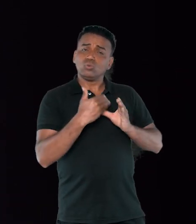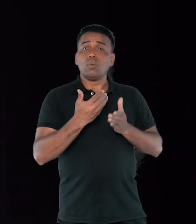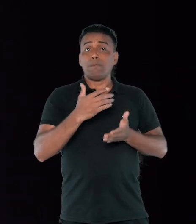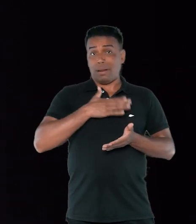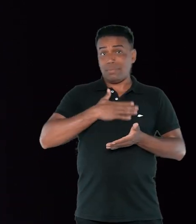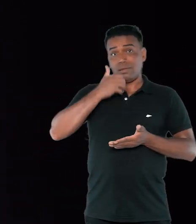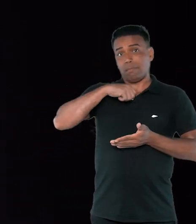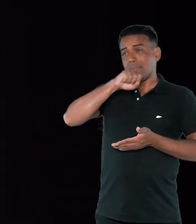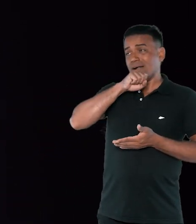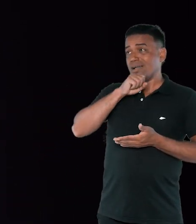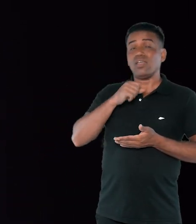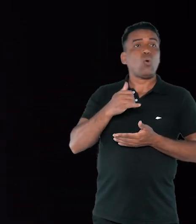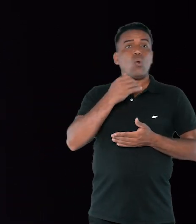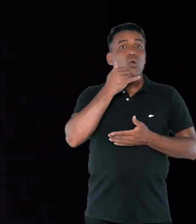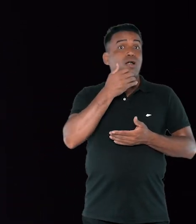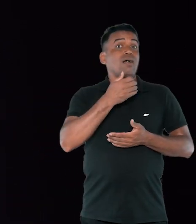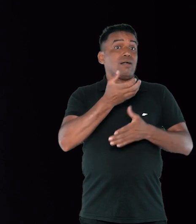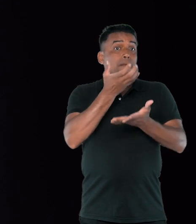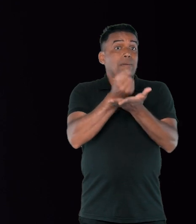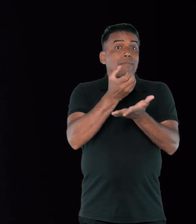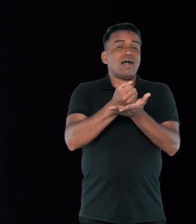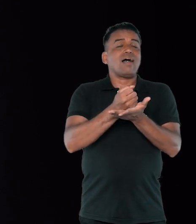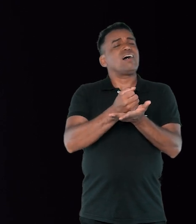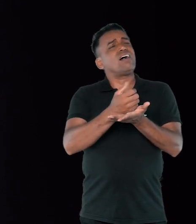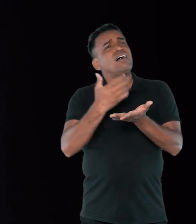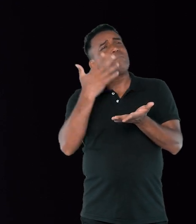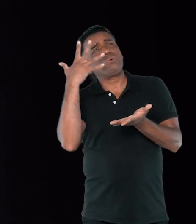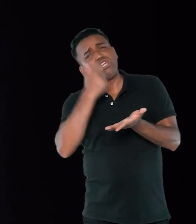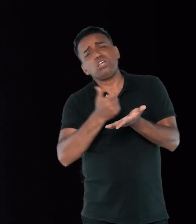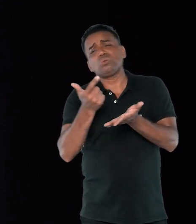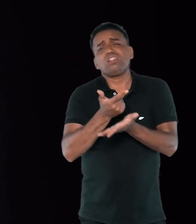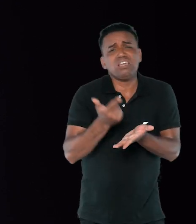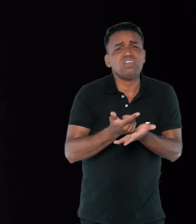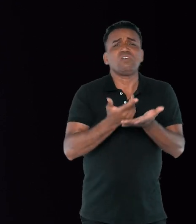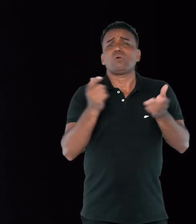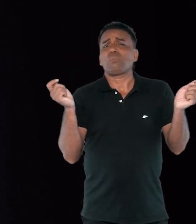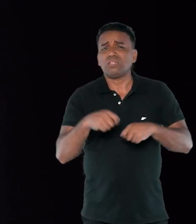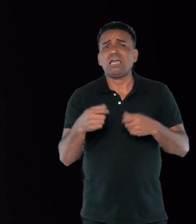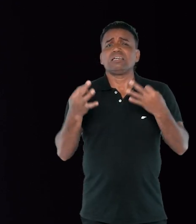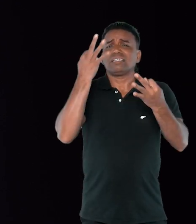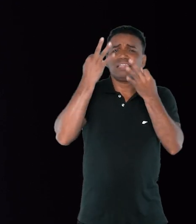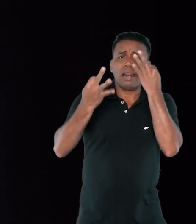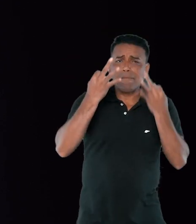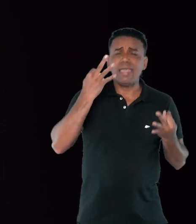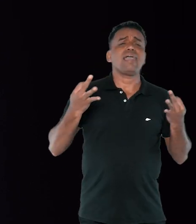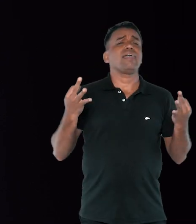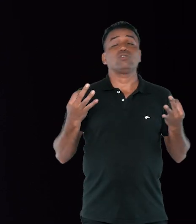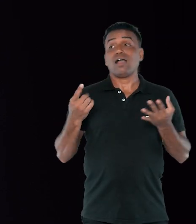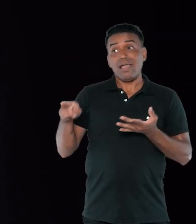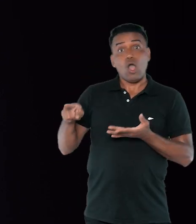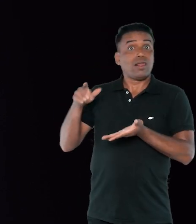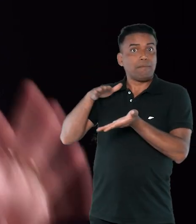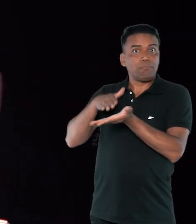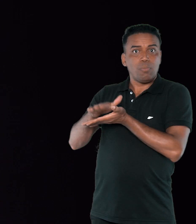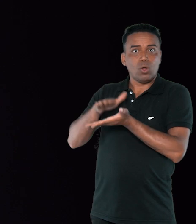maravilhoso. E aí, quando eu estava já pensando em publicar o Caso de Amor, eu perguntei para ela uma dica de editora,